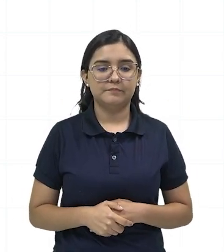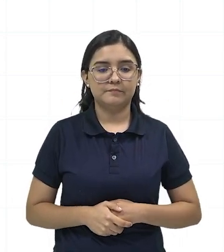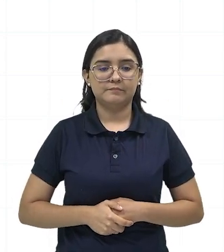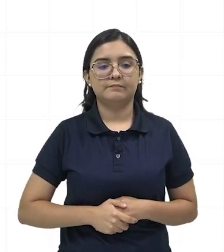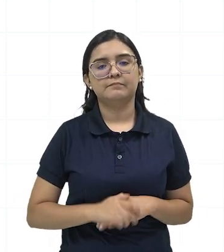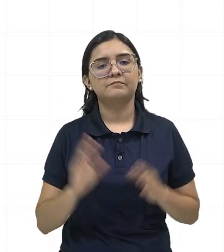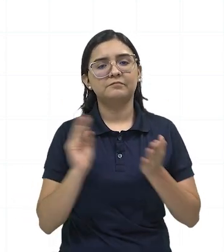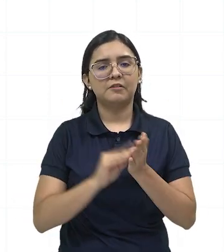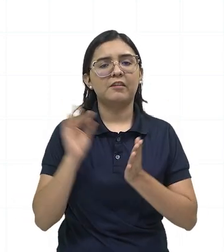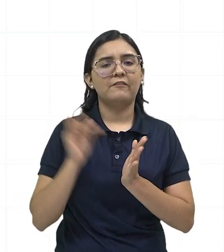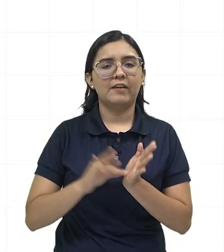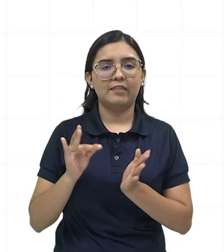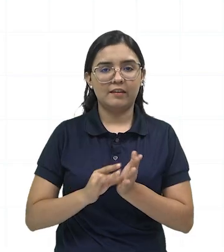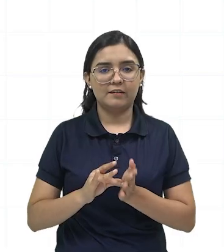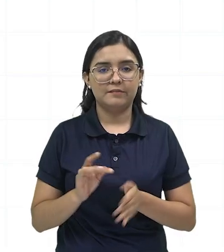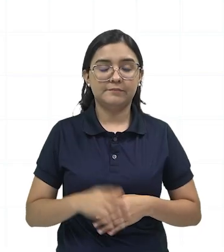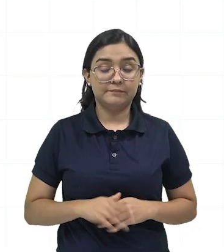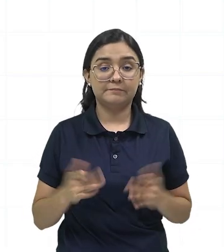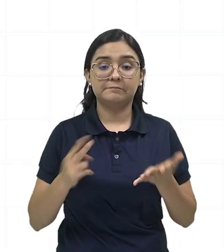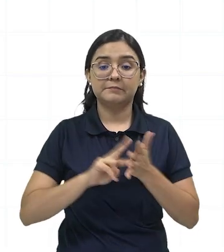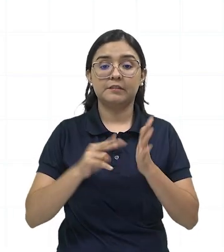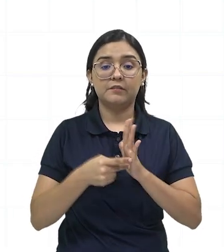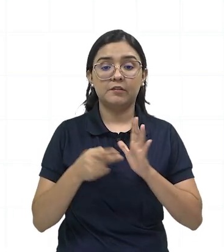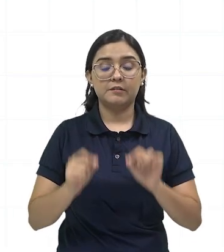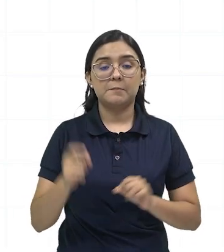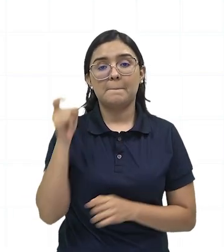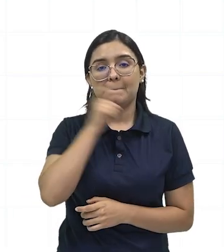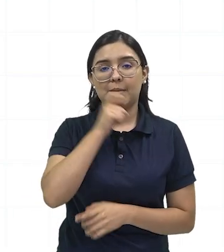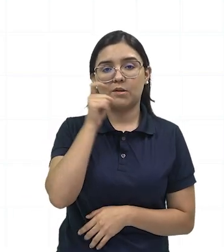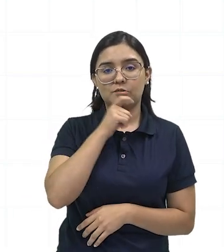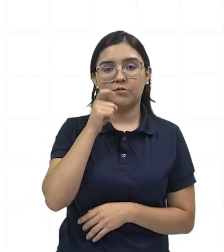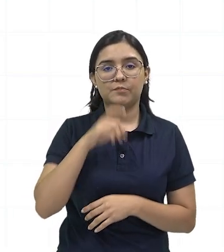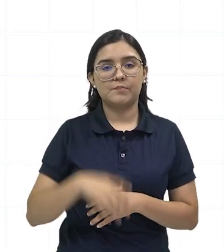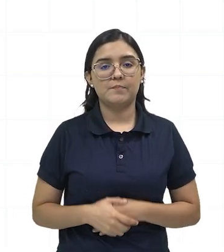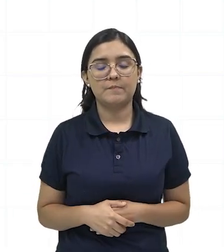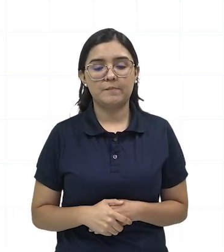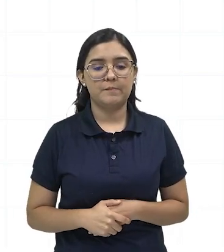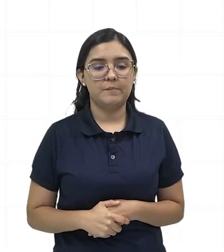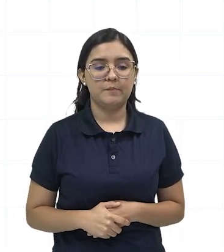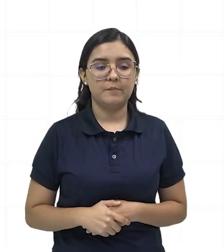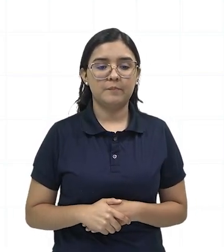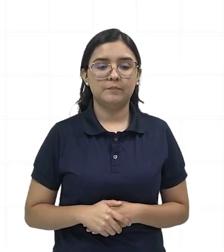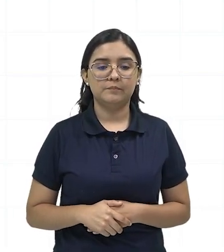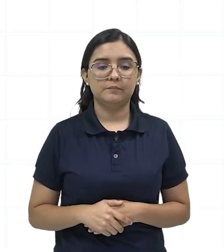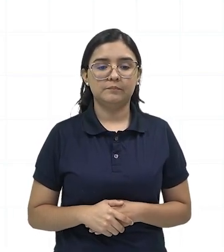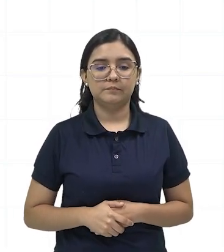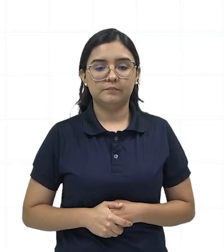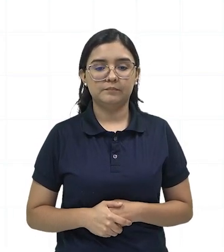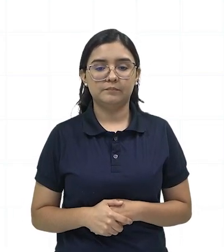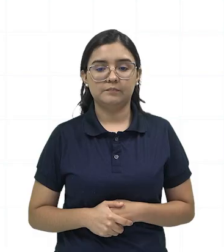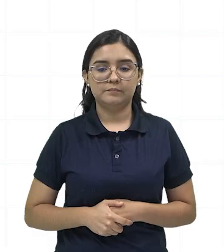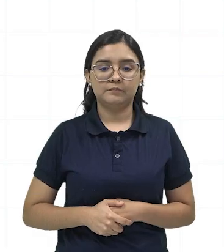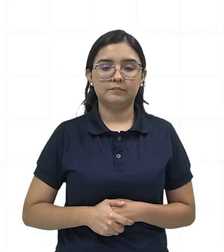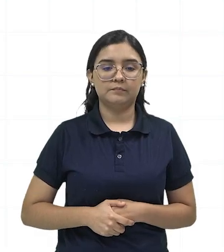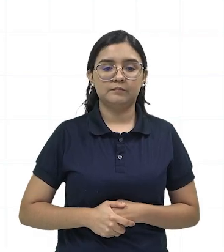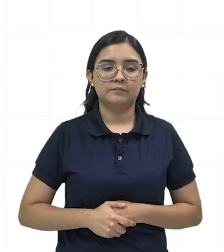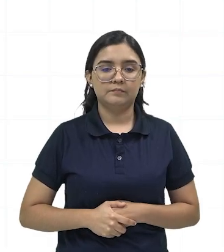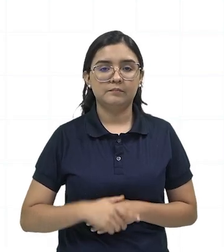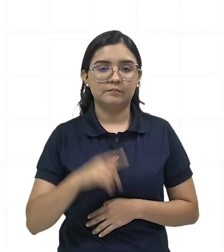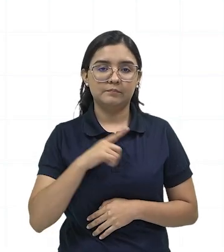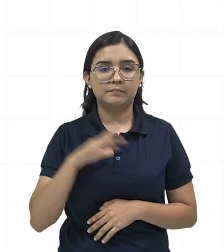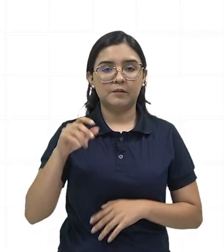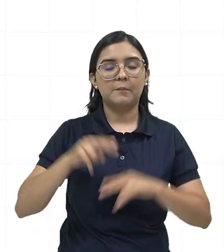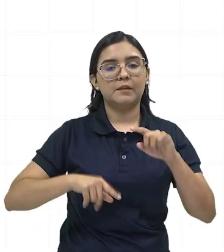com a verdade. Significa mentir. E subtrair os pertences